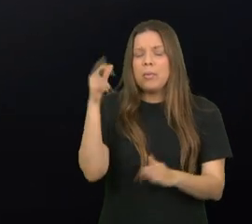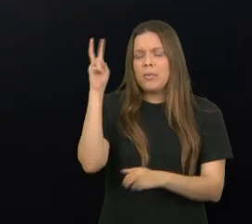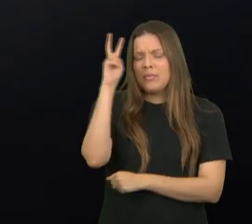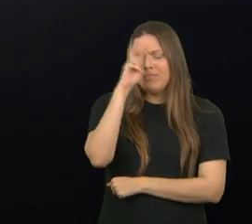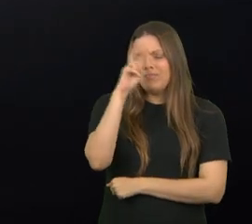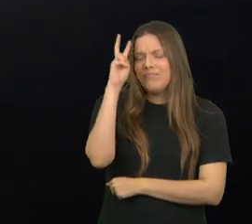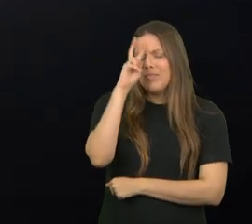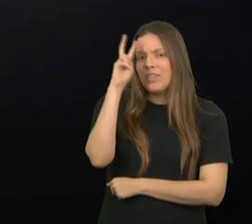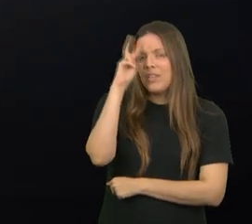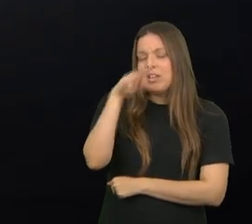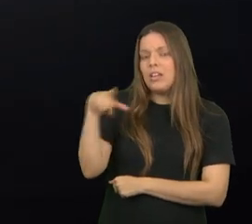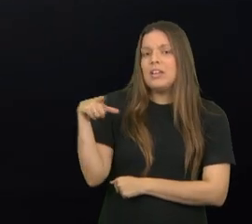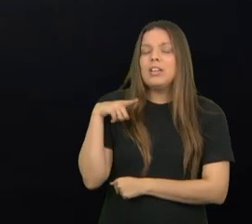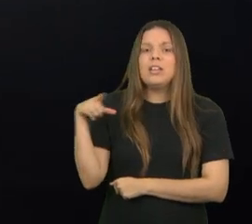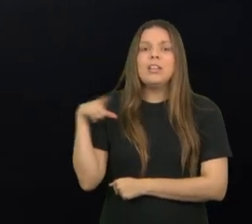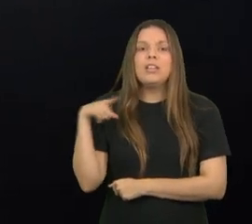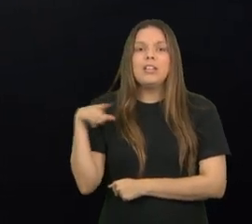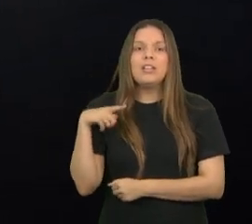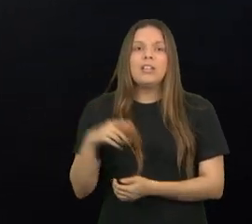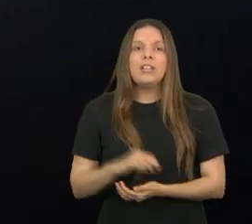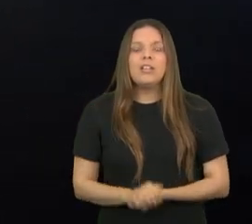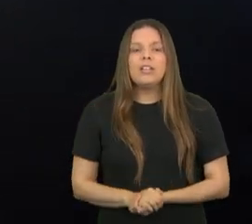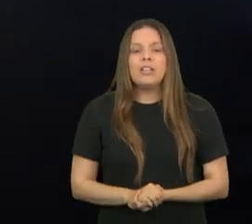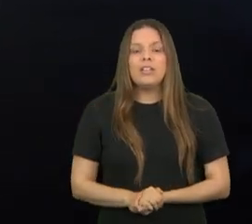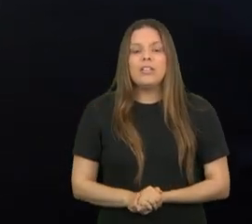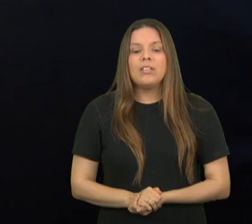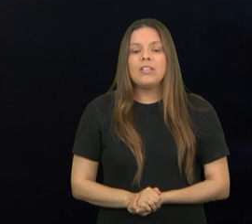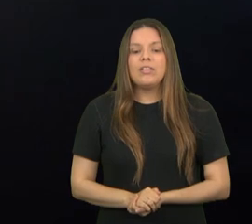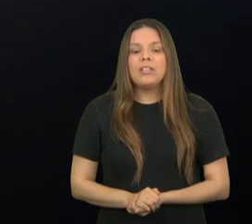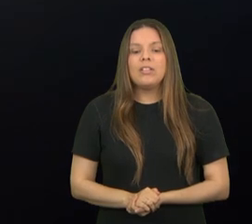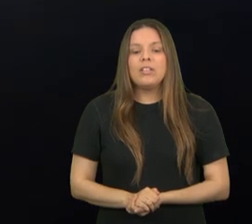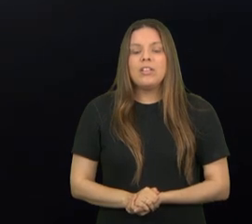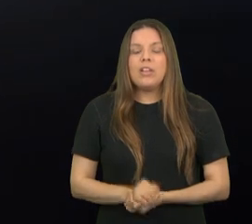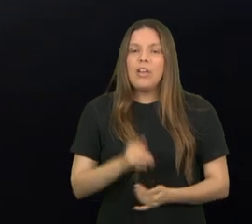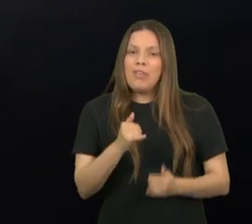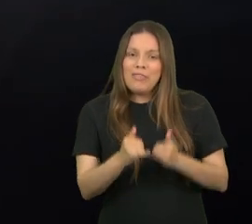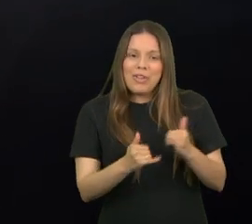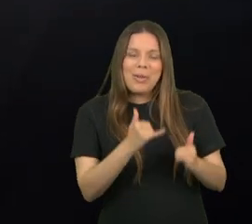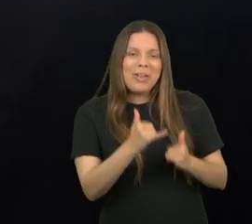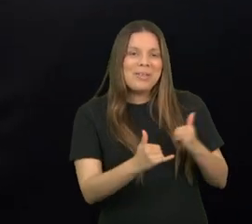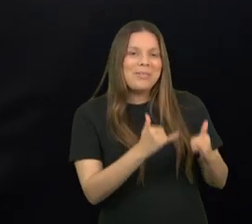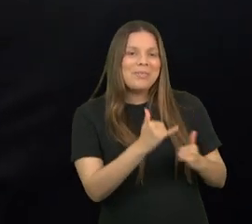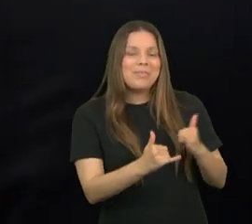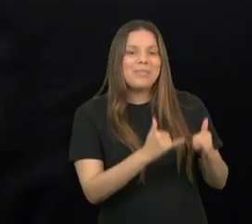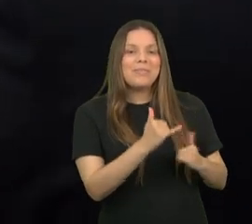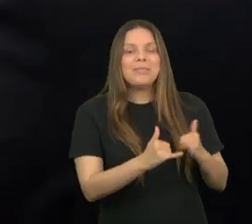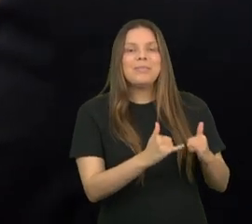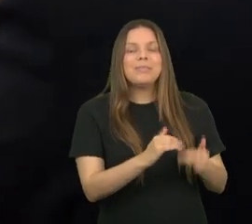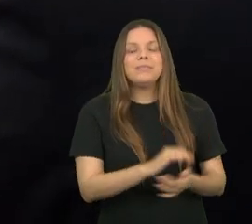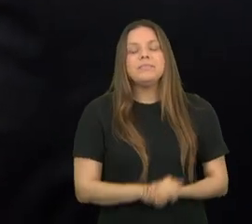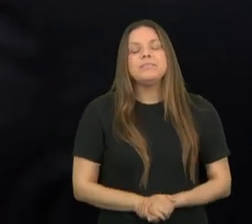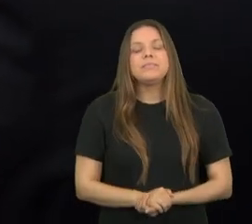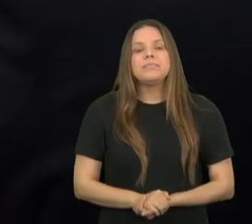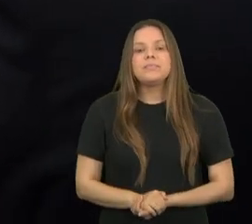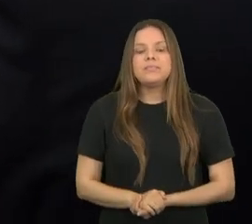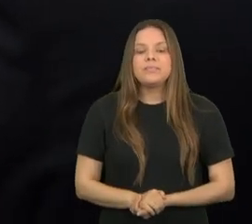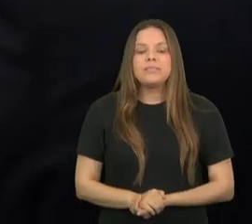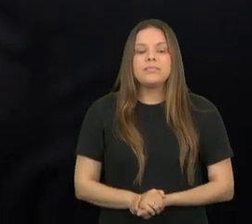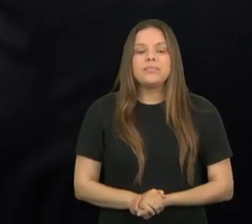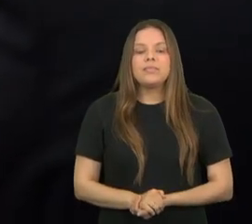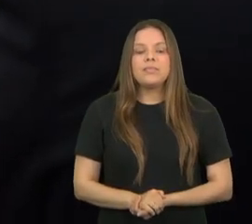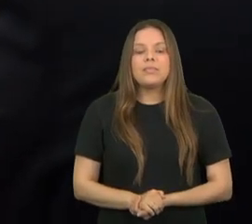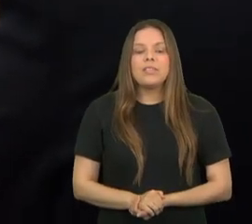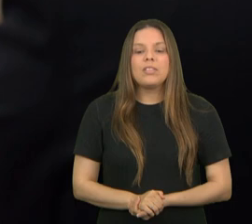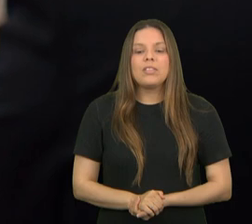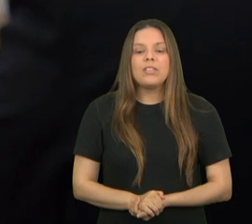humano, foi brincando debaixo da sua mesa, lá em de São Paulo. E o senhor lendo a Bíblia